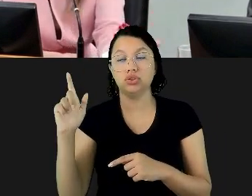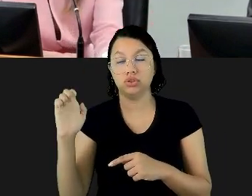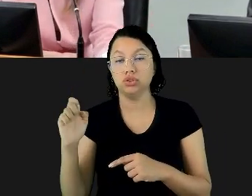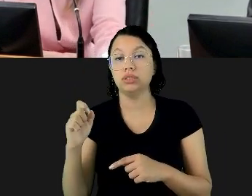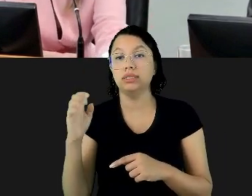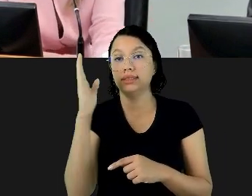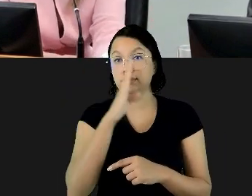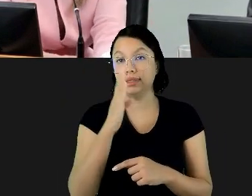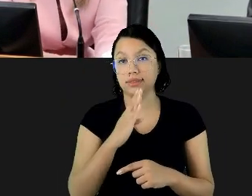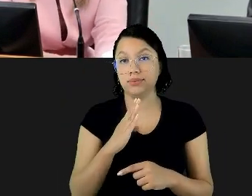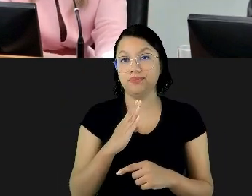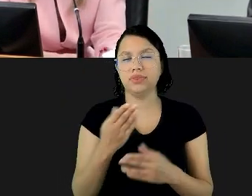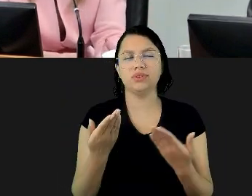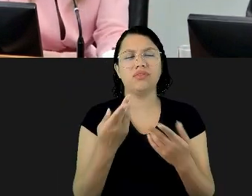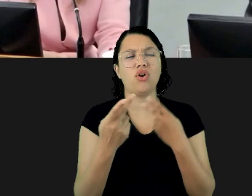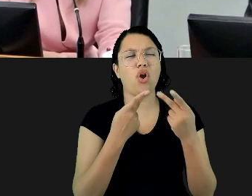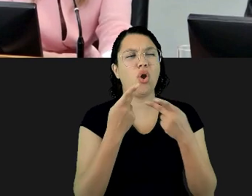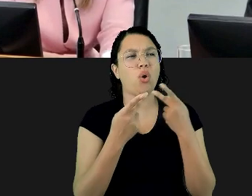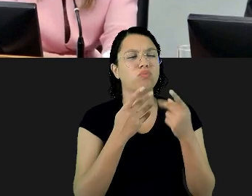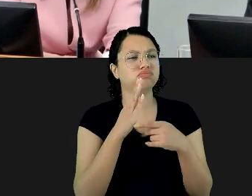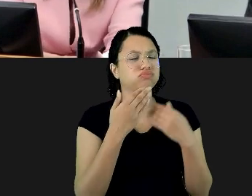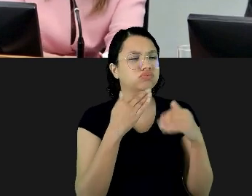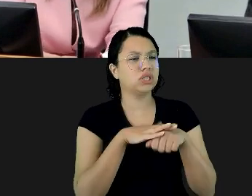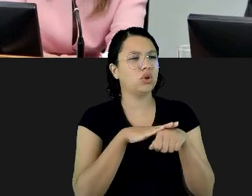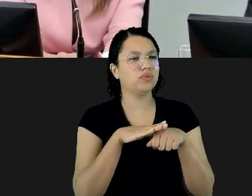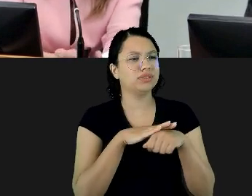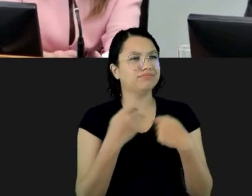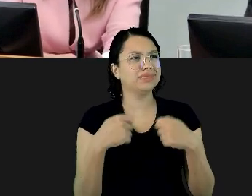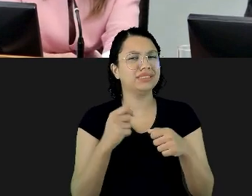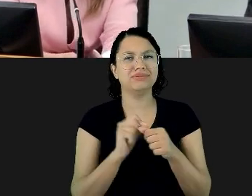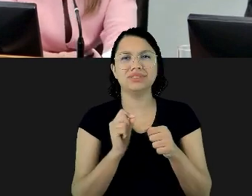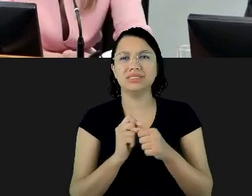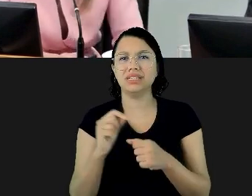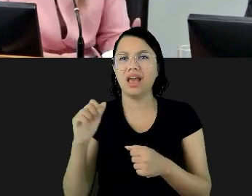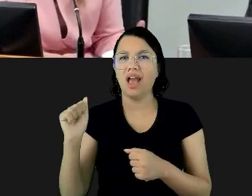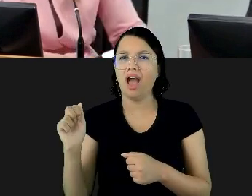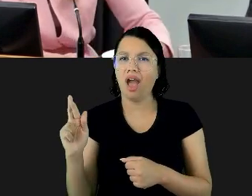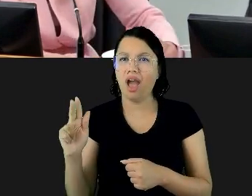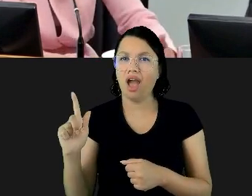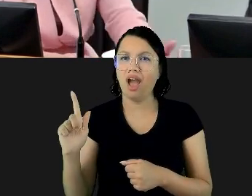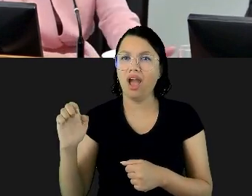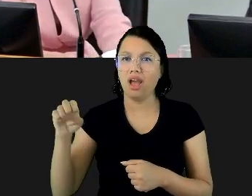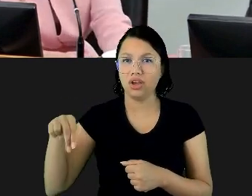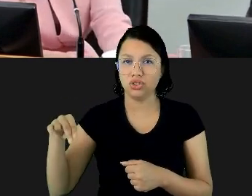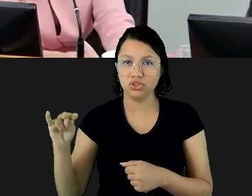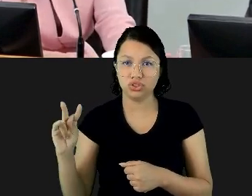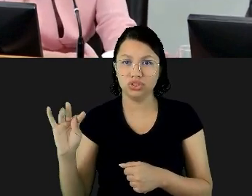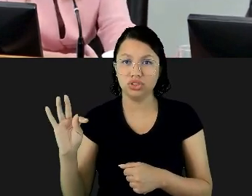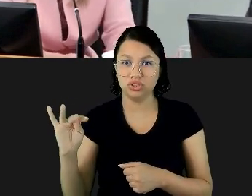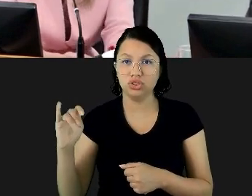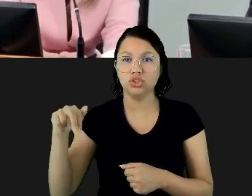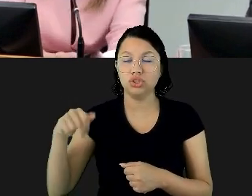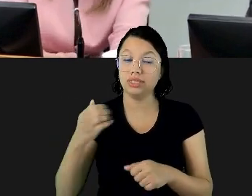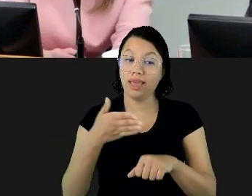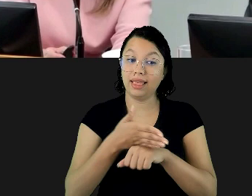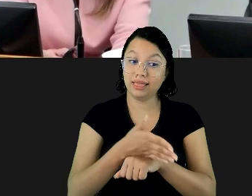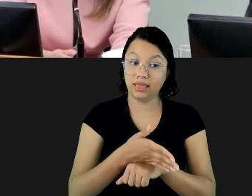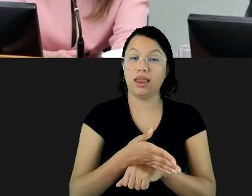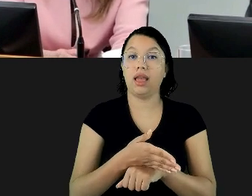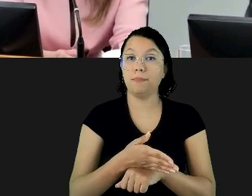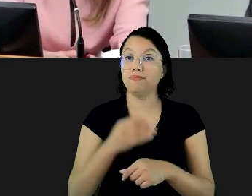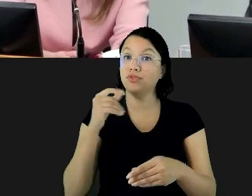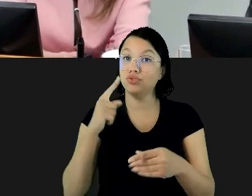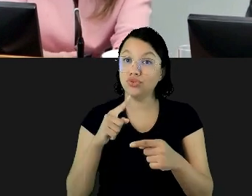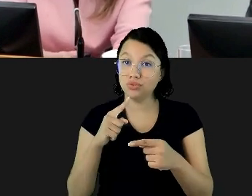fazer a Argentina entrar realmente na rota e entender a importância, porque ela não tem tanta necessidade, hoje ela já usufrui